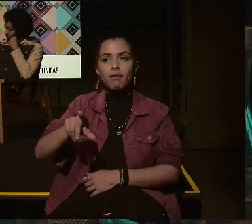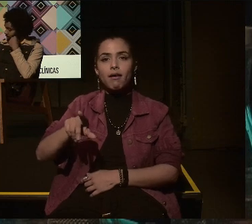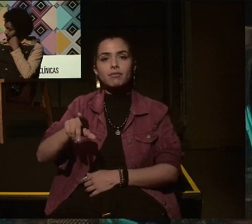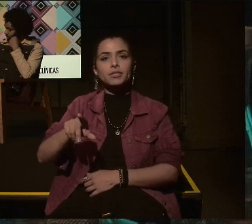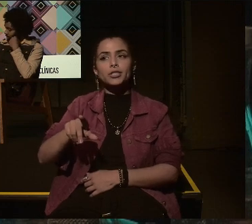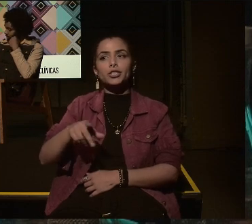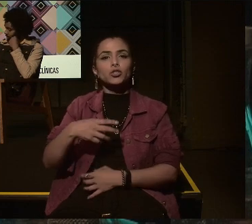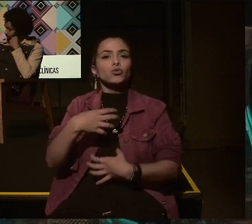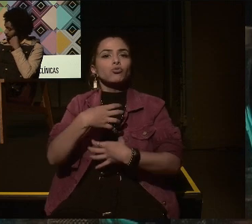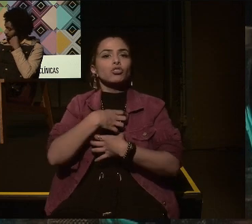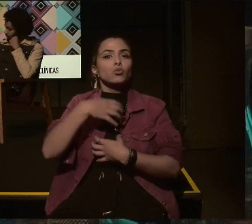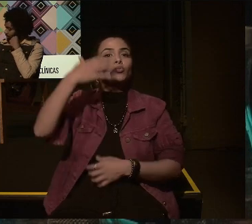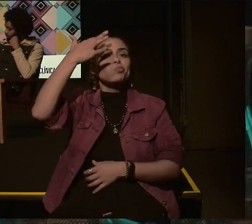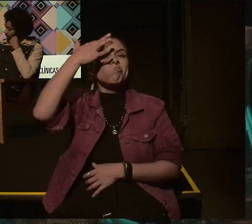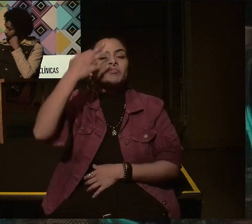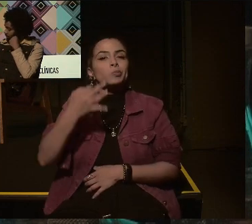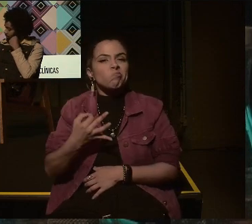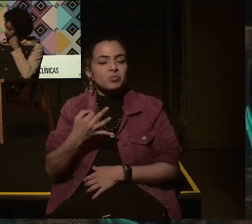compreendeu Mbembe,